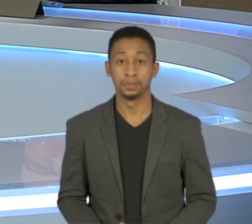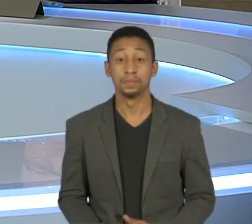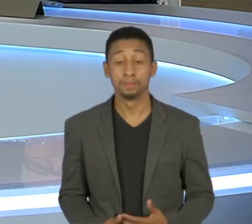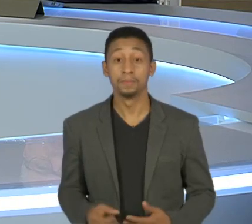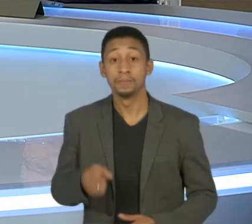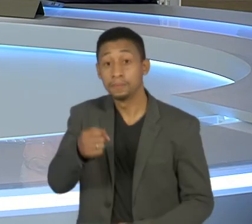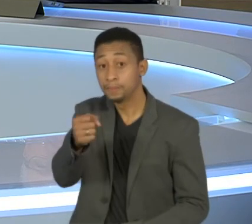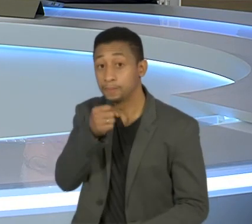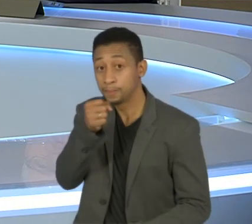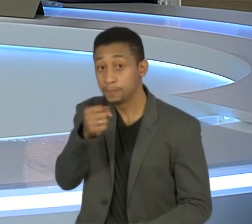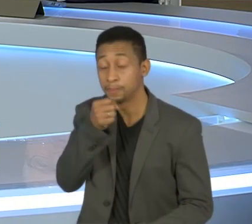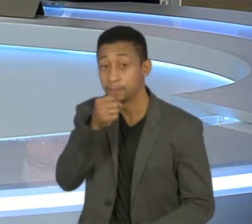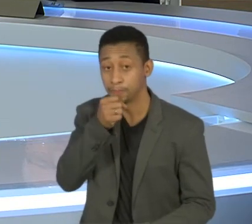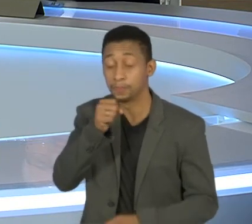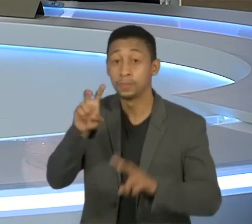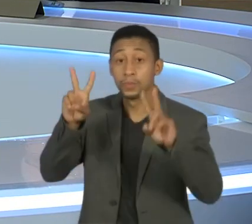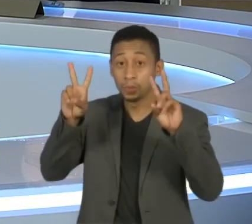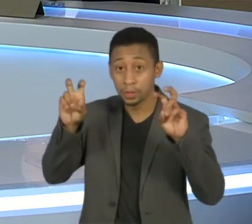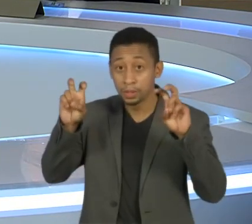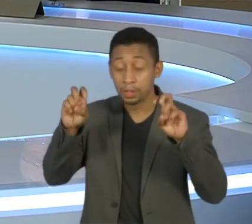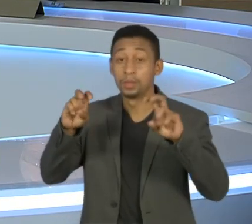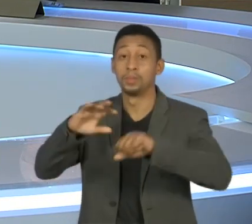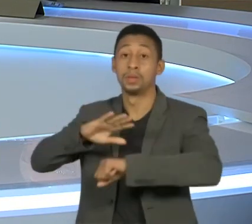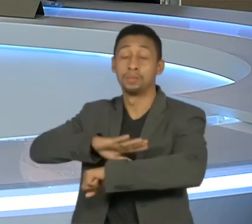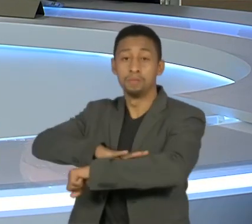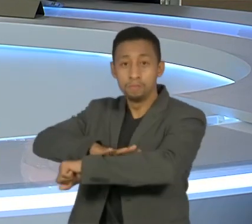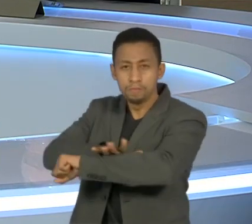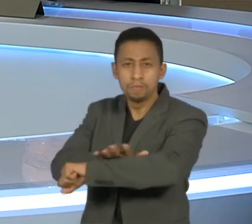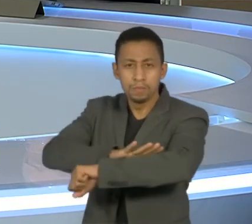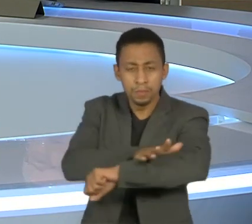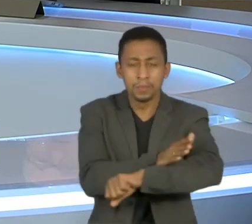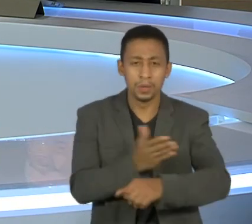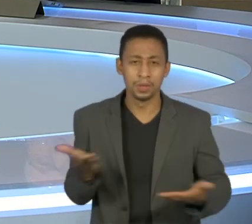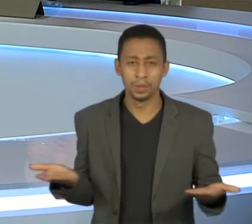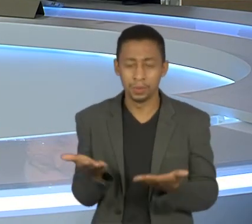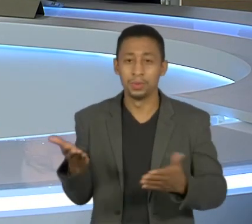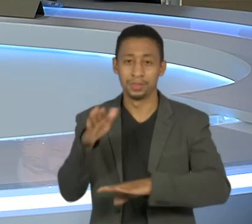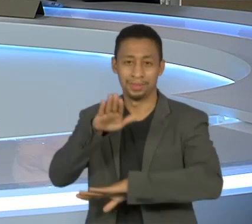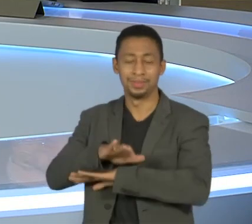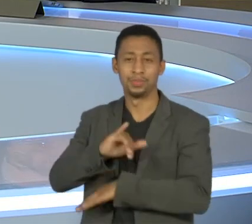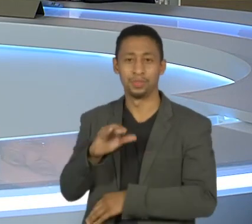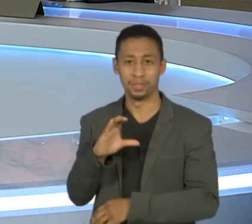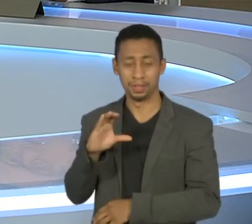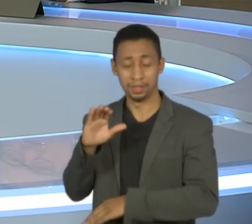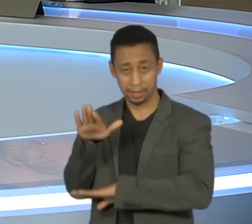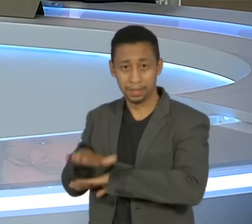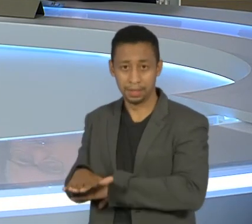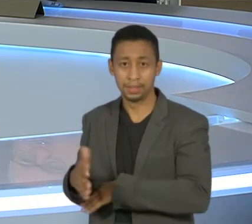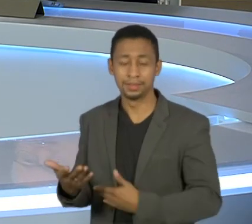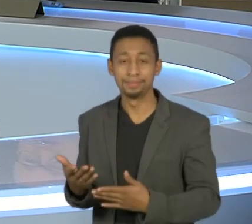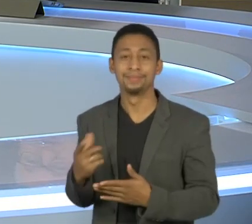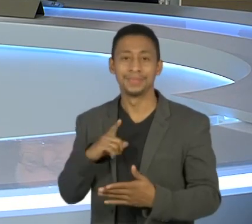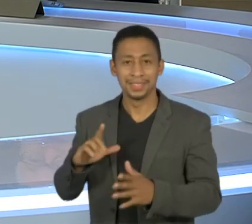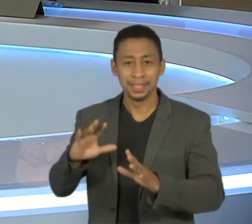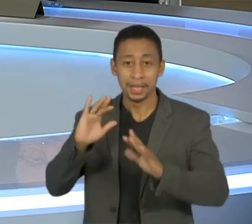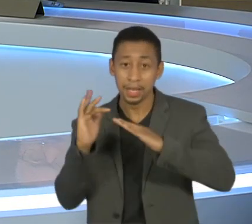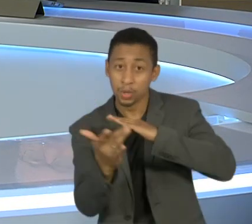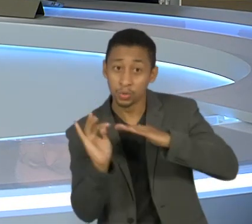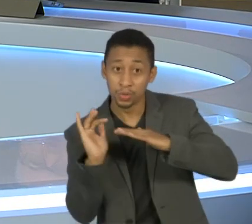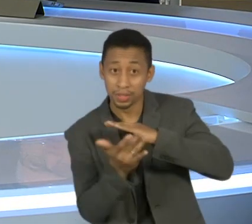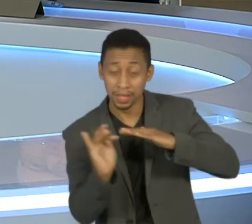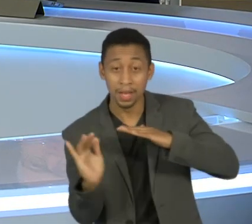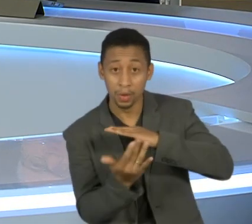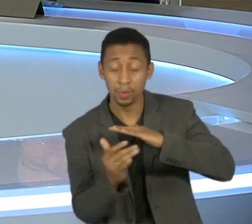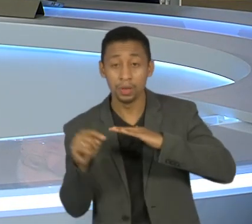A entrevista sobre racismo aqui no Jornal da Tarde, a gente fala hoje sobre essa discussão que ganha força nas redes sociais. Uma visão